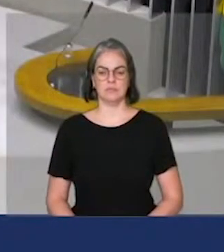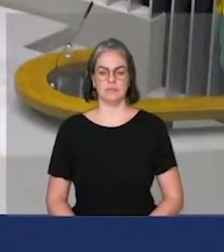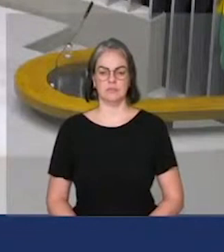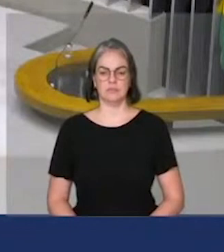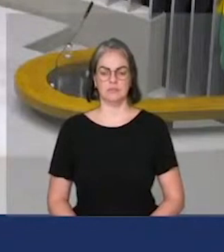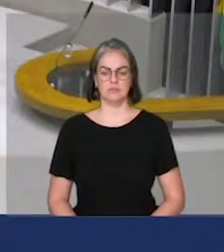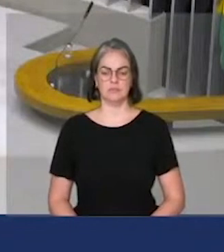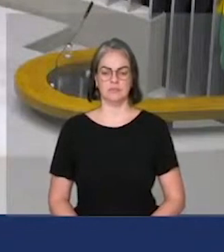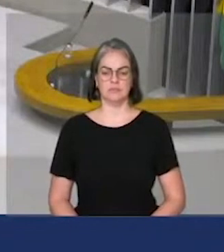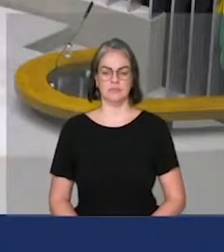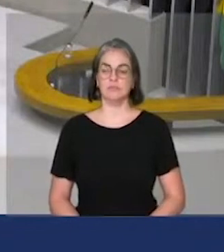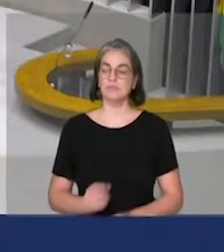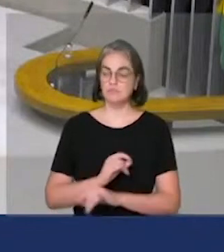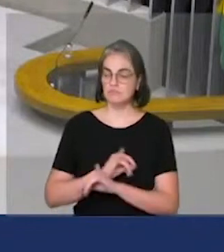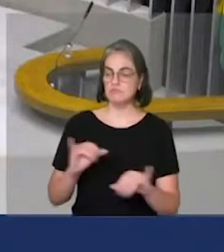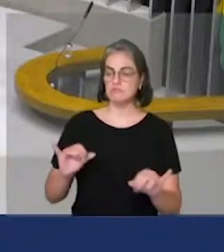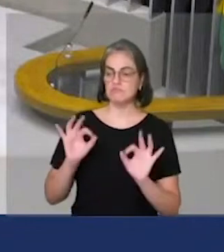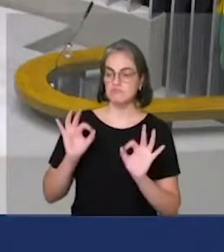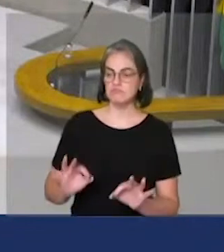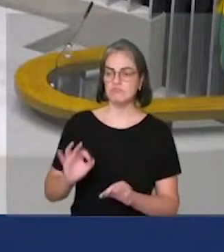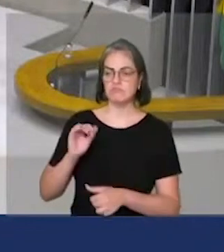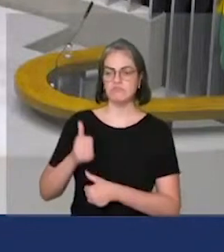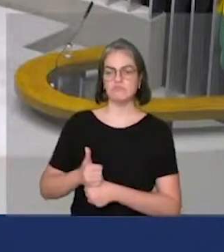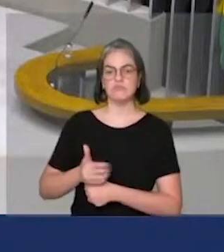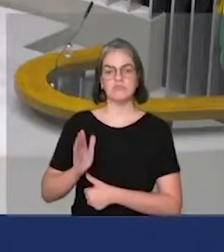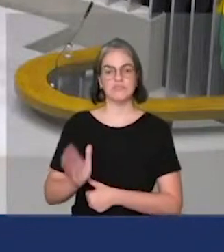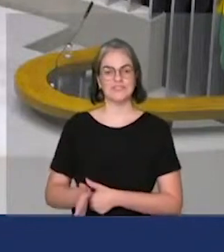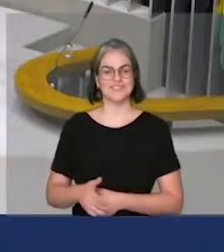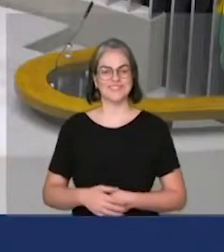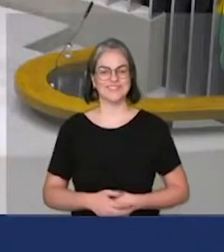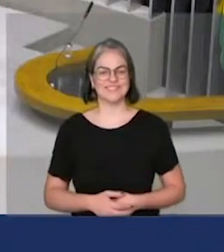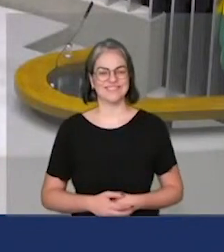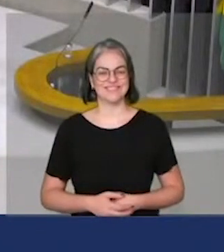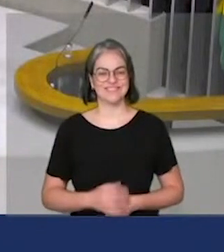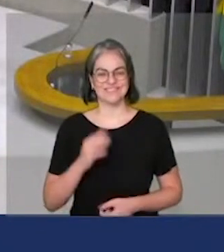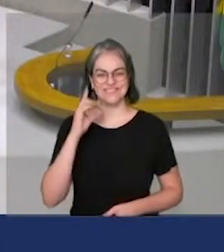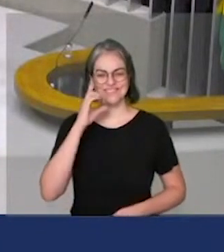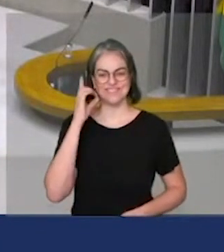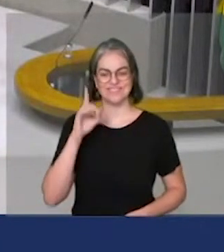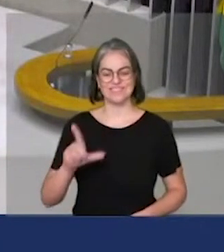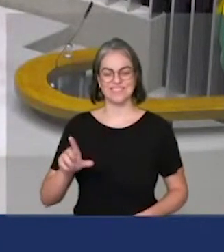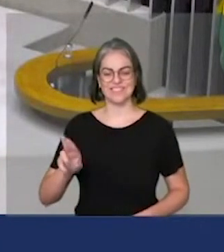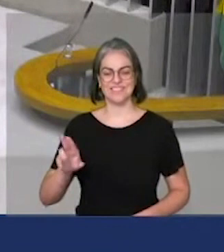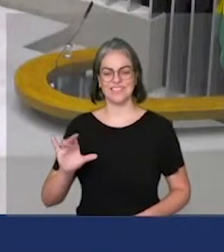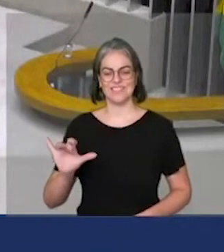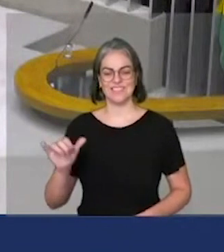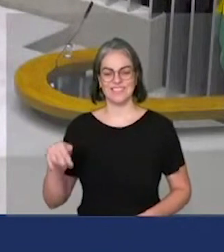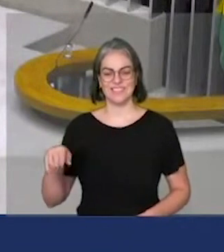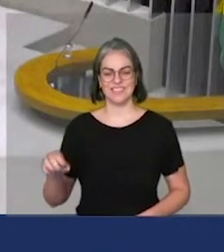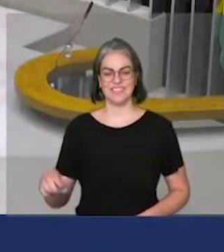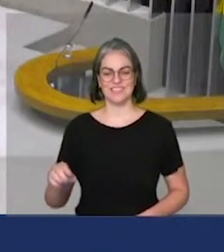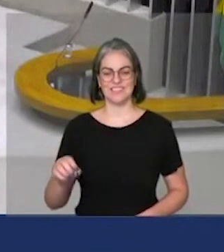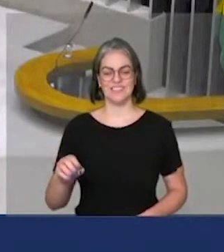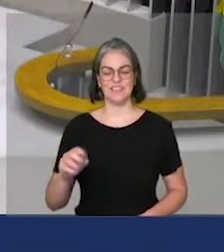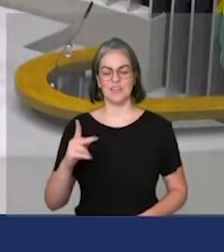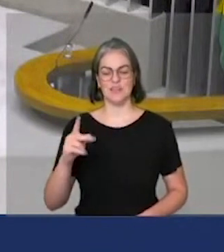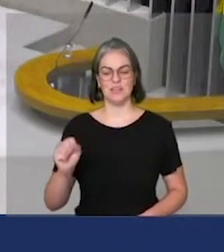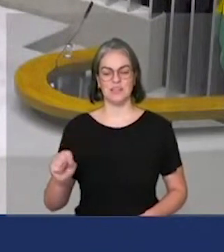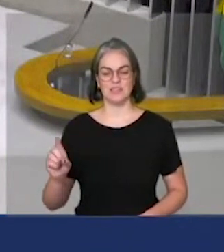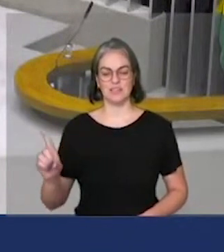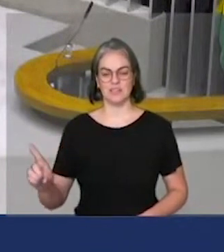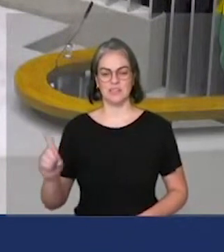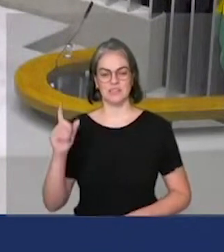Declaro empossado o senhor deputado Luciano Azevedo, do PSD do Rio Grande do Sul.